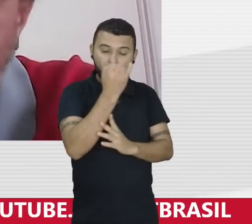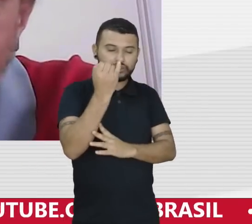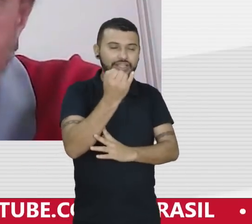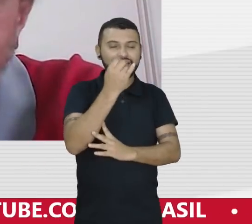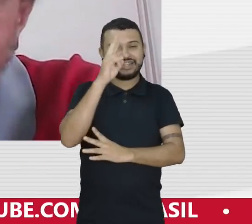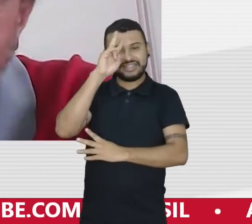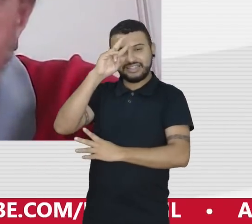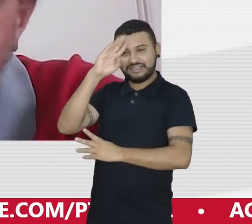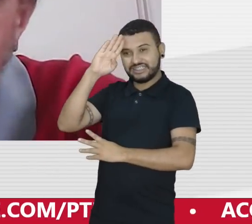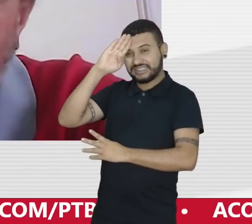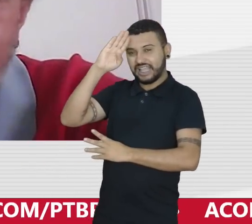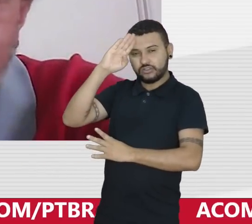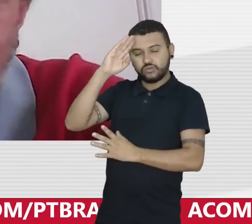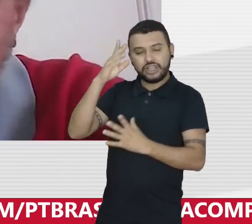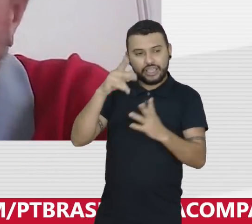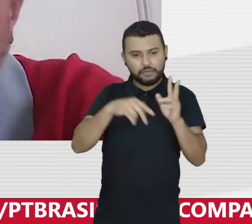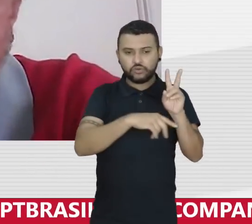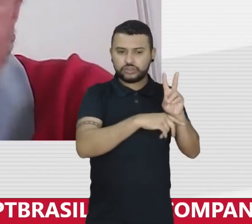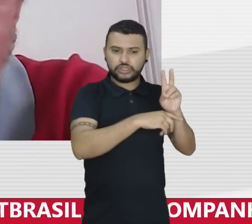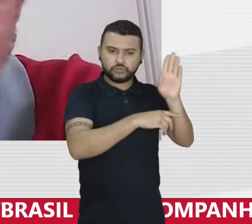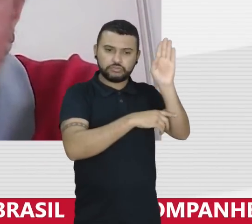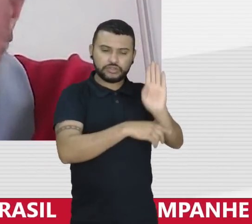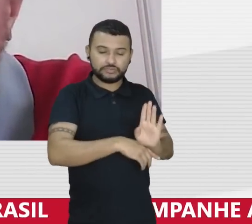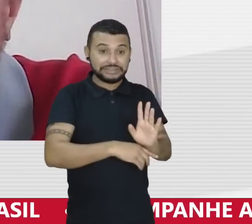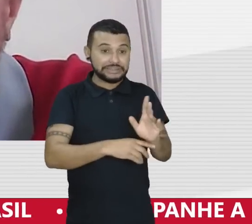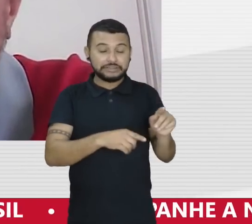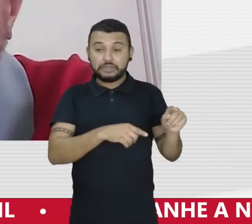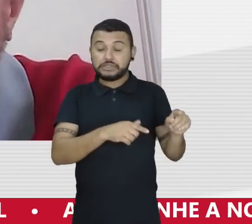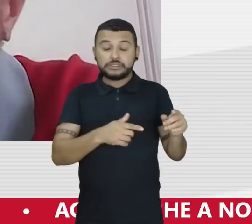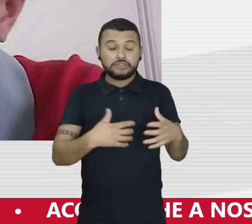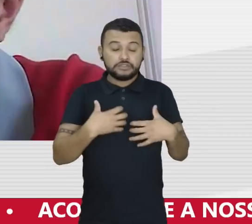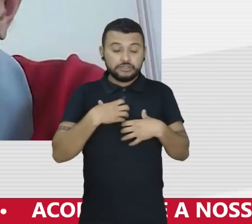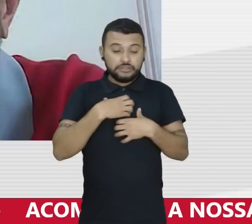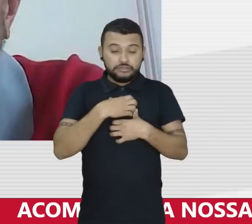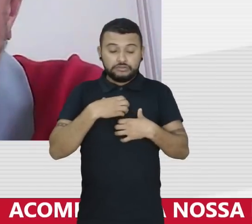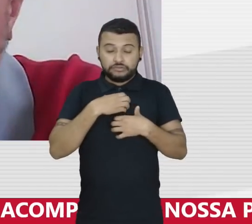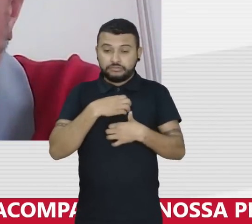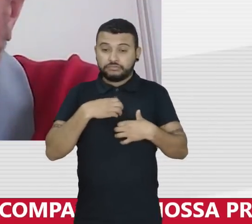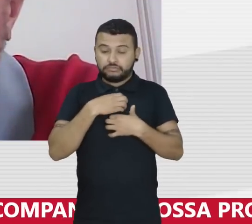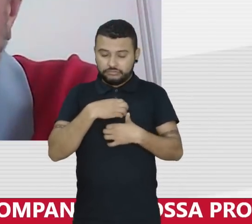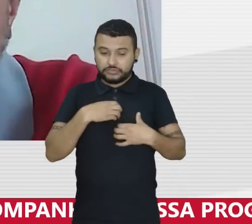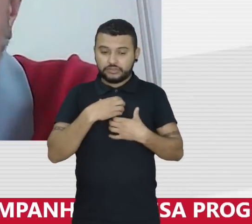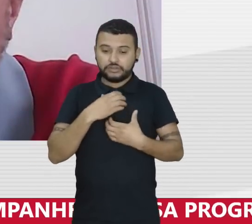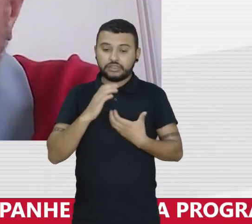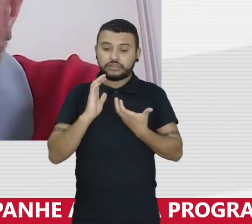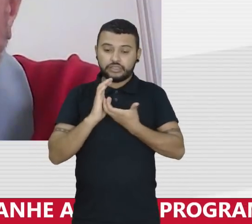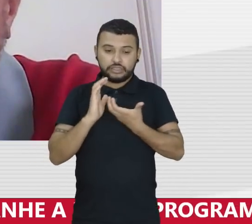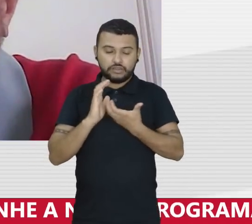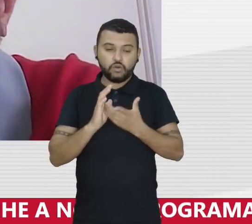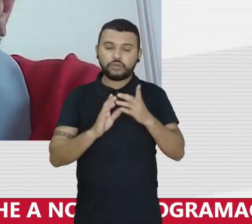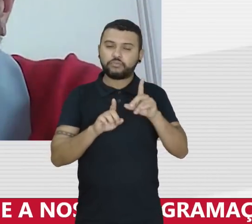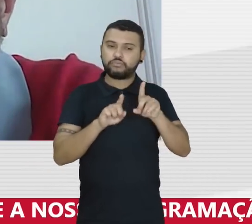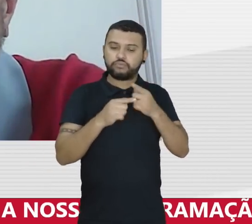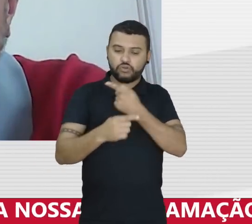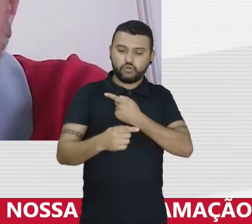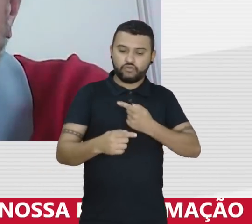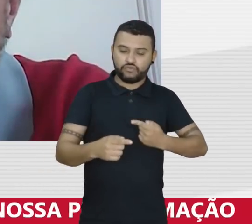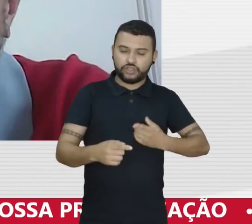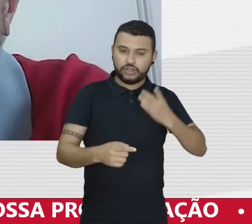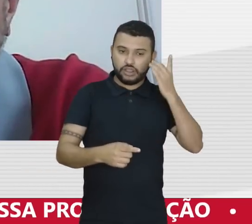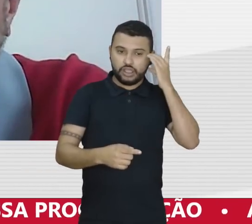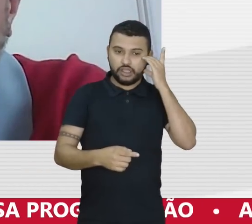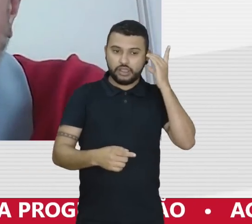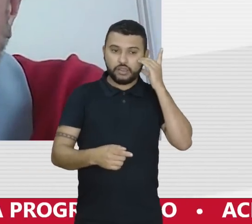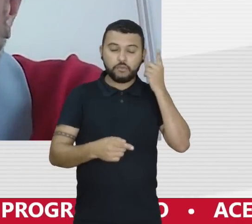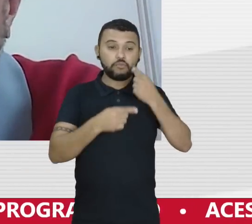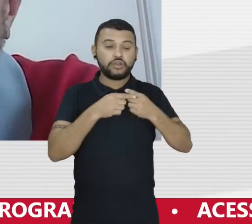né? E, bom, aquilo causou um desconforto até mesmo dentro do governo Dilma e tal, porque, afinal, mexer com